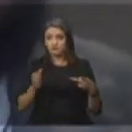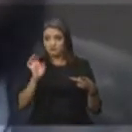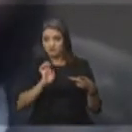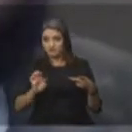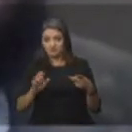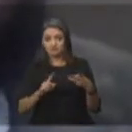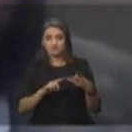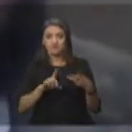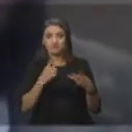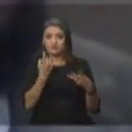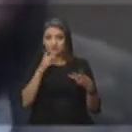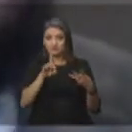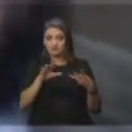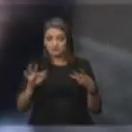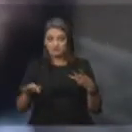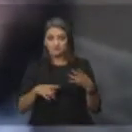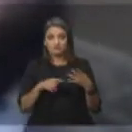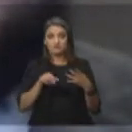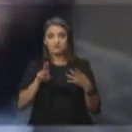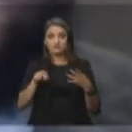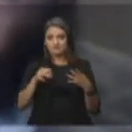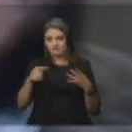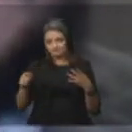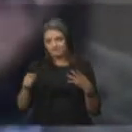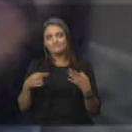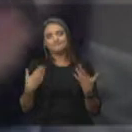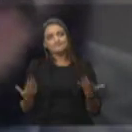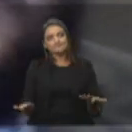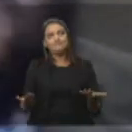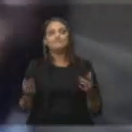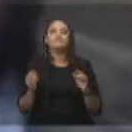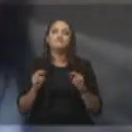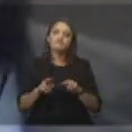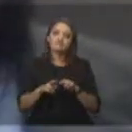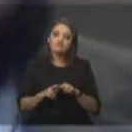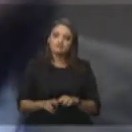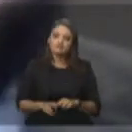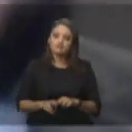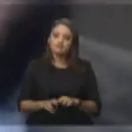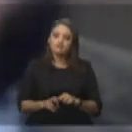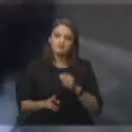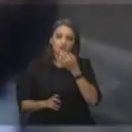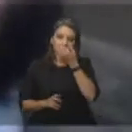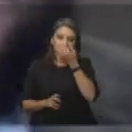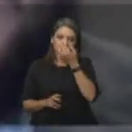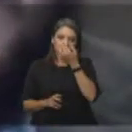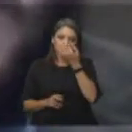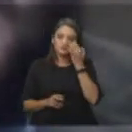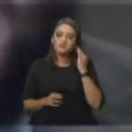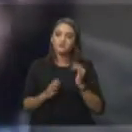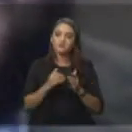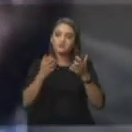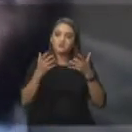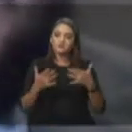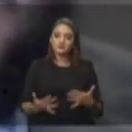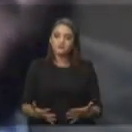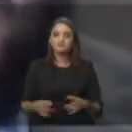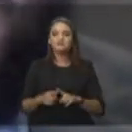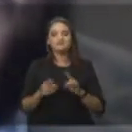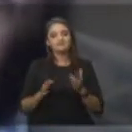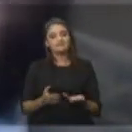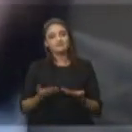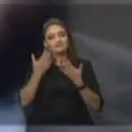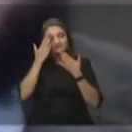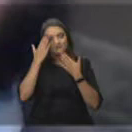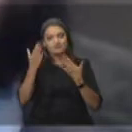Distrito Federal e a União. Então, com esses argumentos e já cumprimentando a corte pela